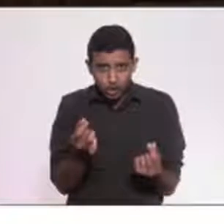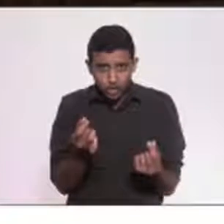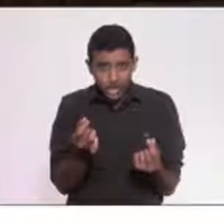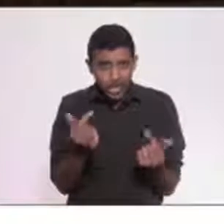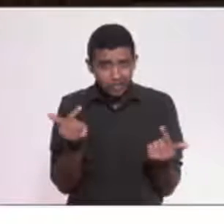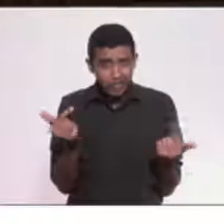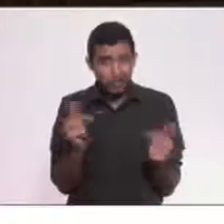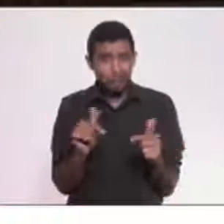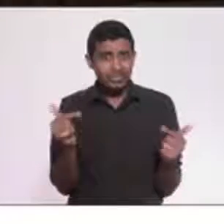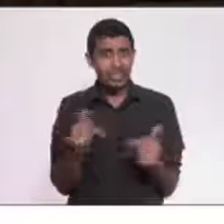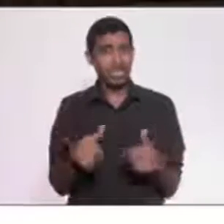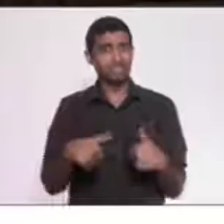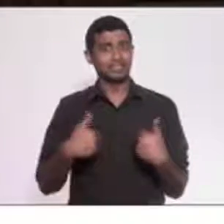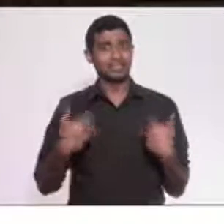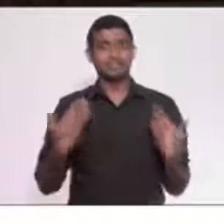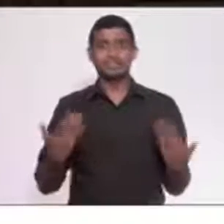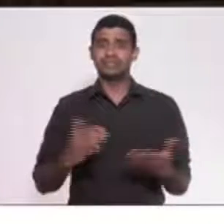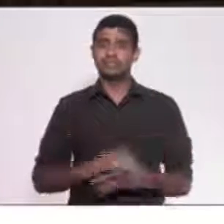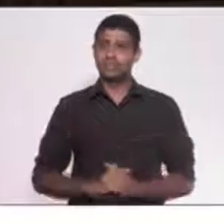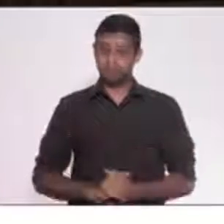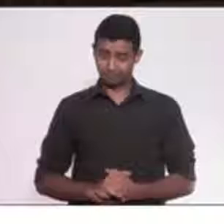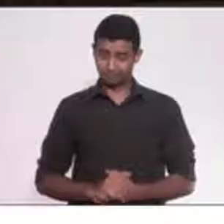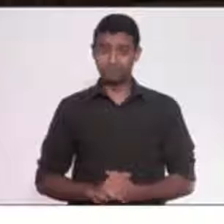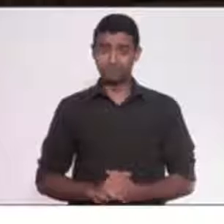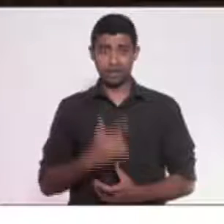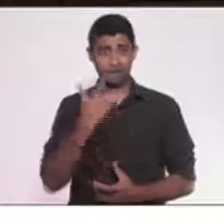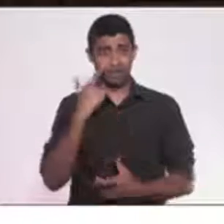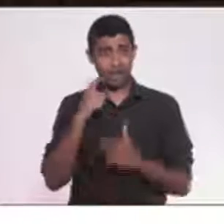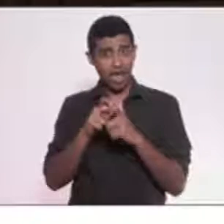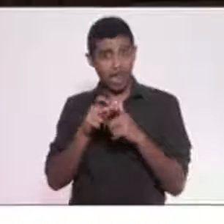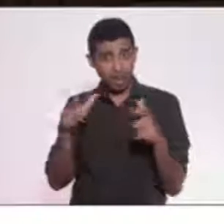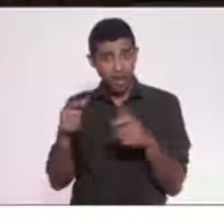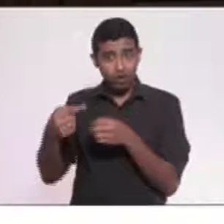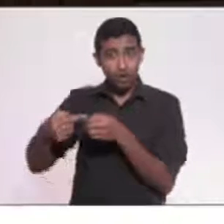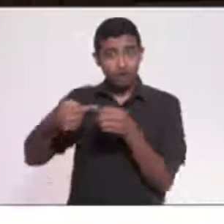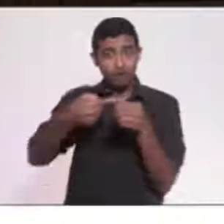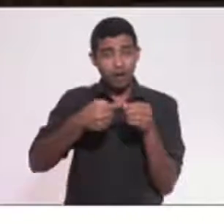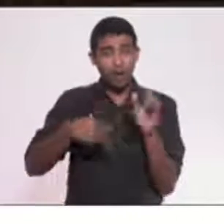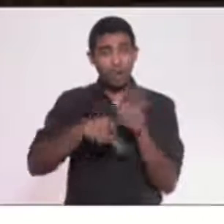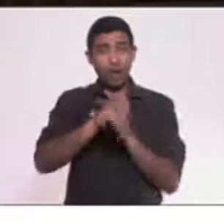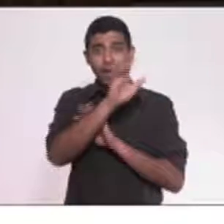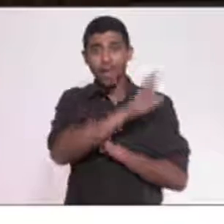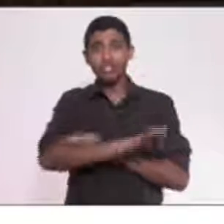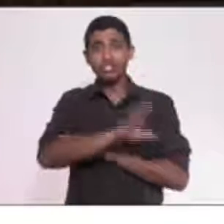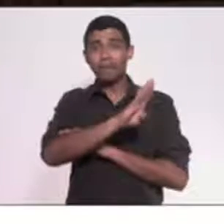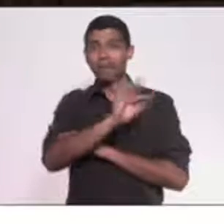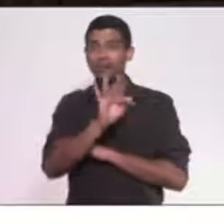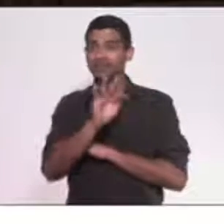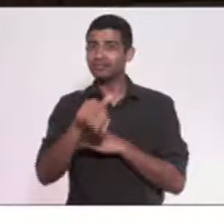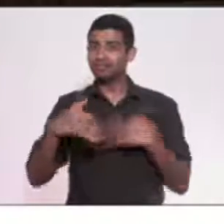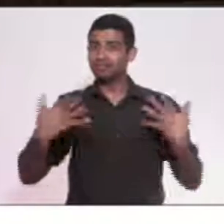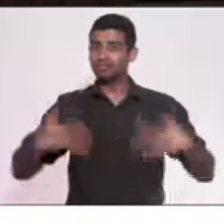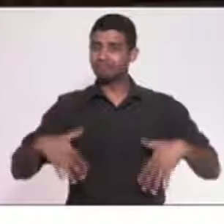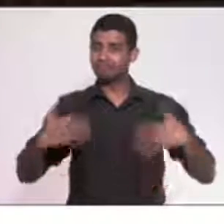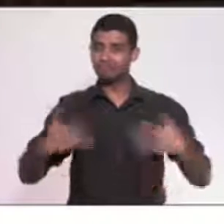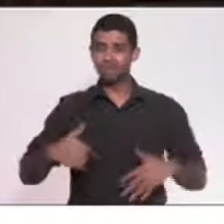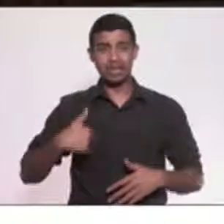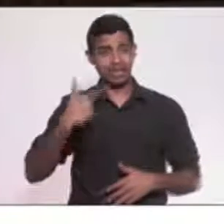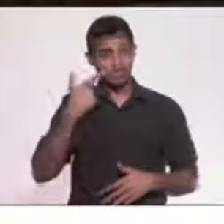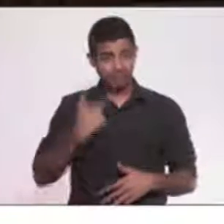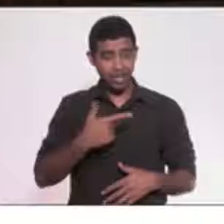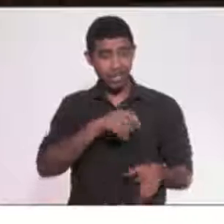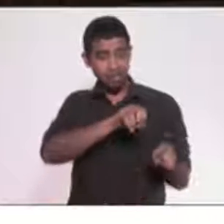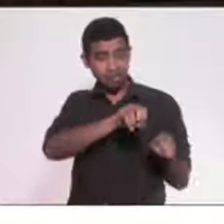tem sustentabilidade. Isso vale para grande parte dos municípios fluminenses. Ora, no financiamento da educação